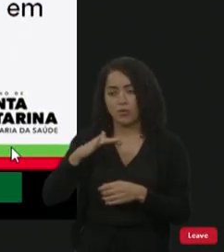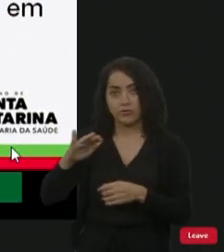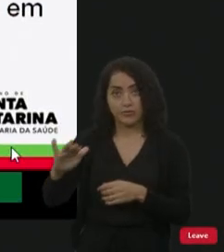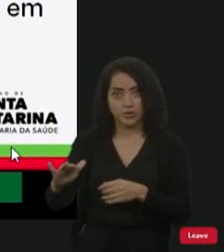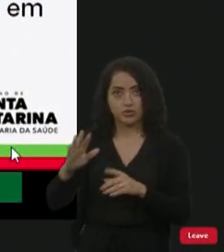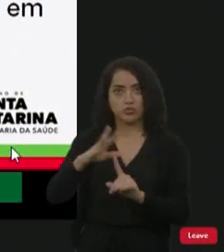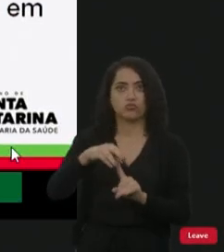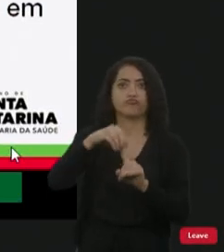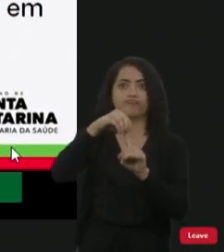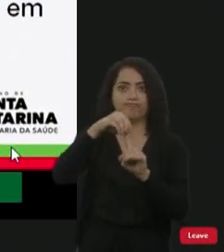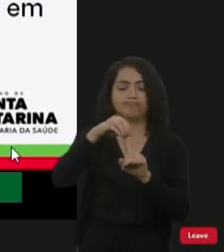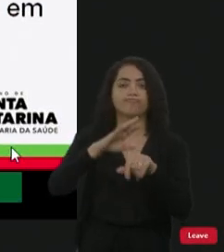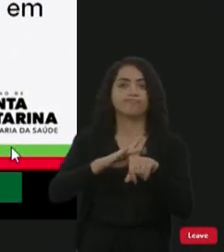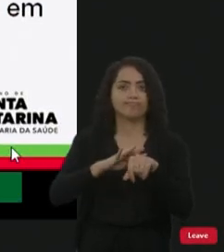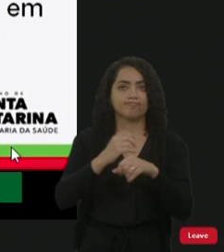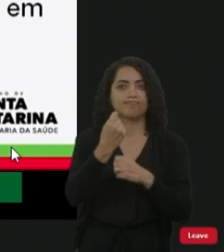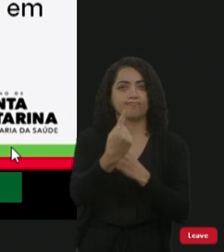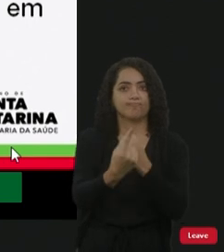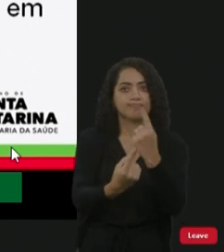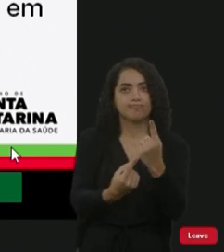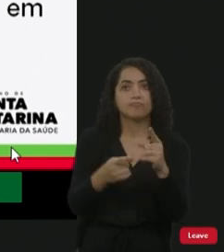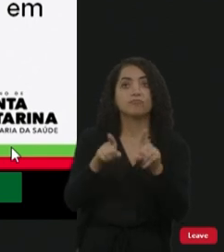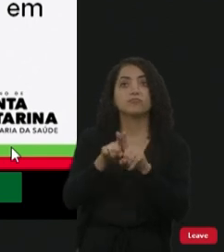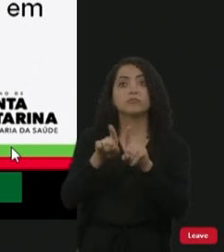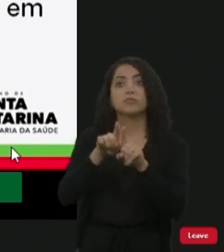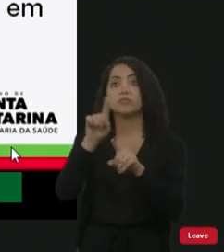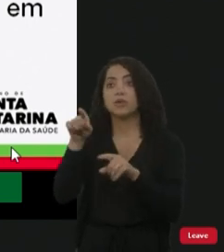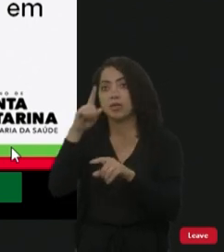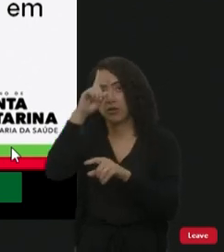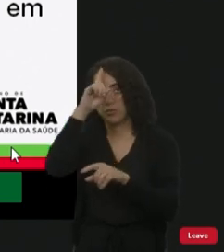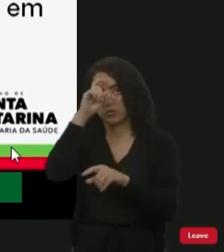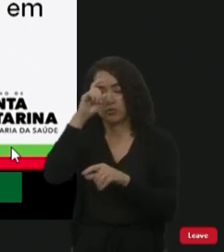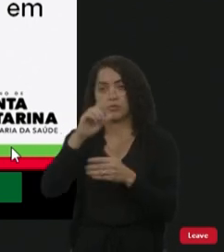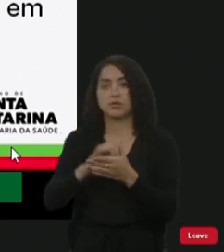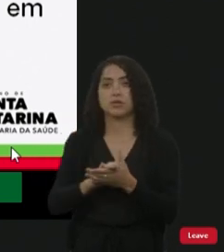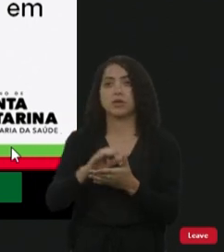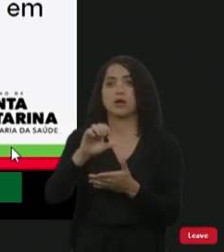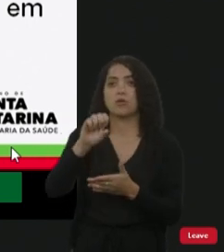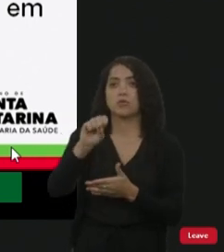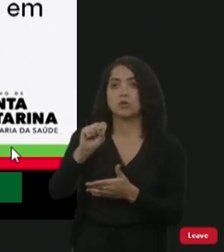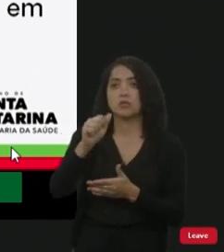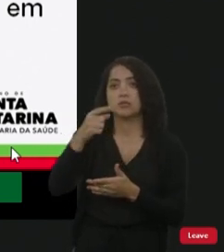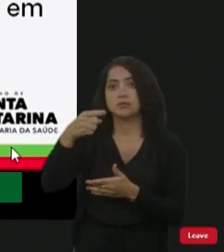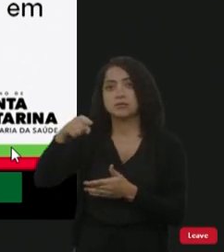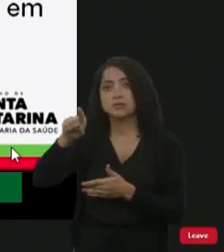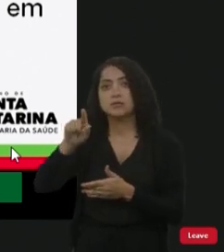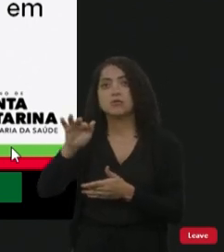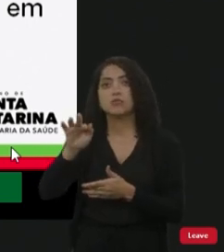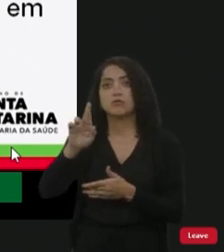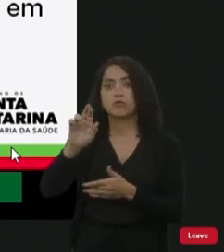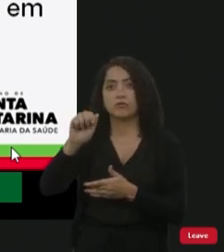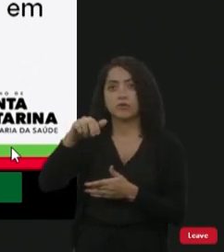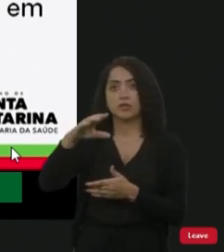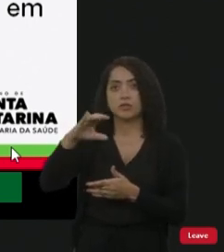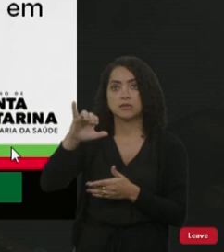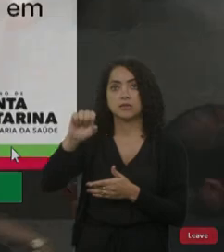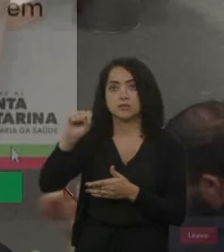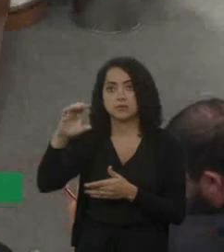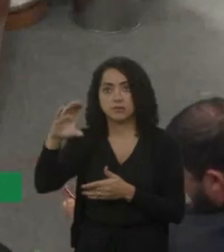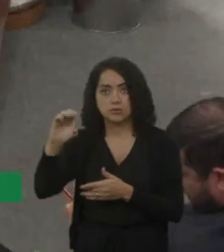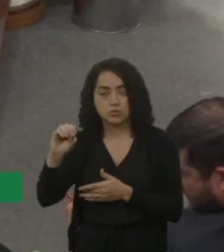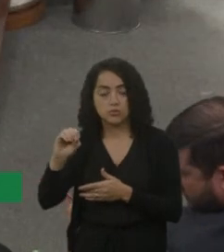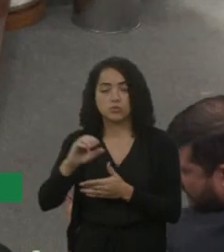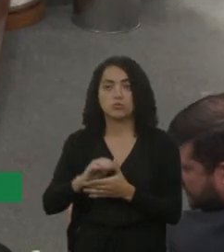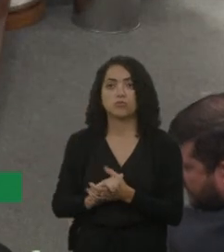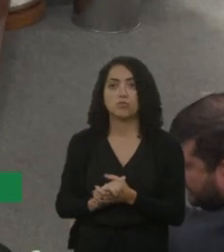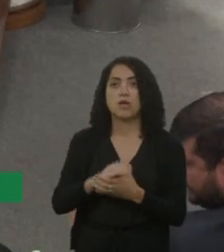doenças raras. E o Hospital São Francisco de Concórdia, ele é um centro de referência para a AME, né, lá na região do